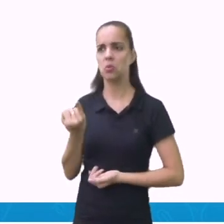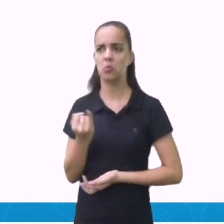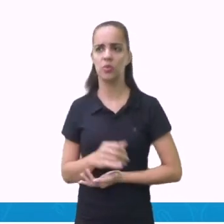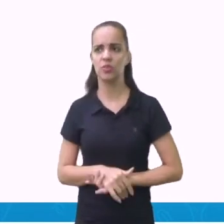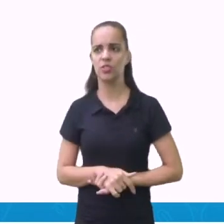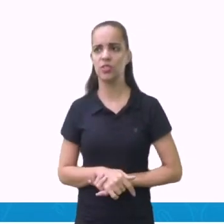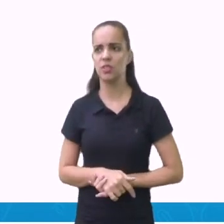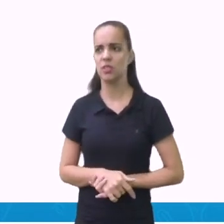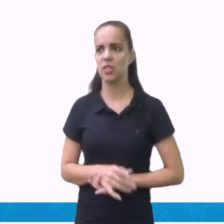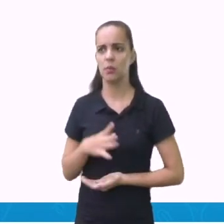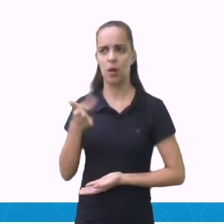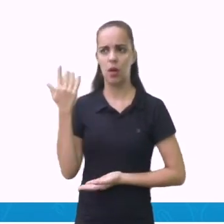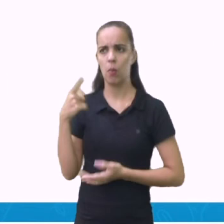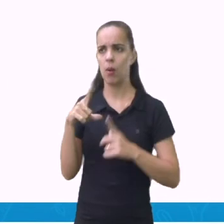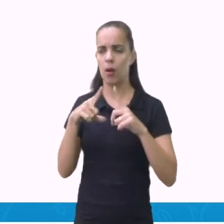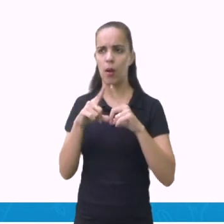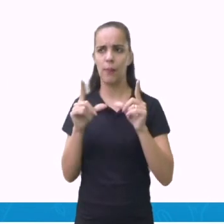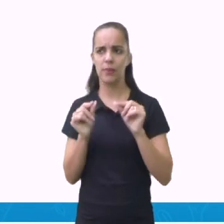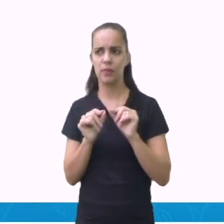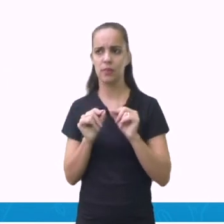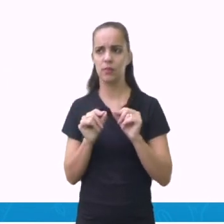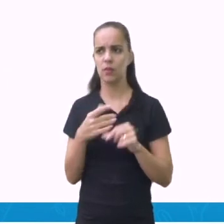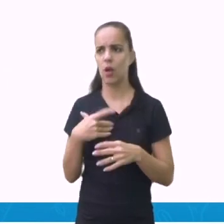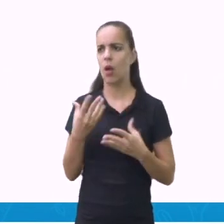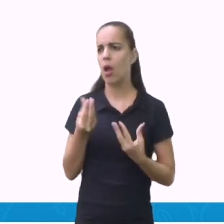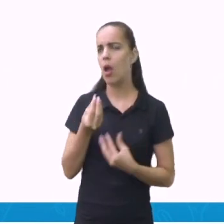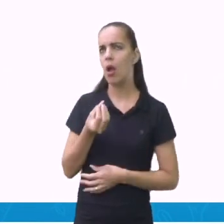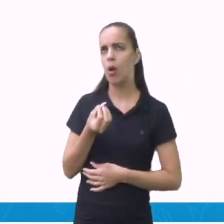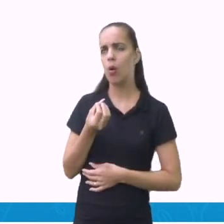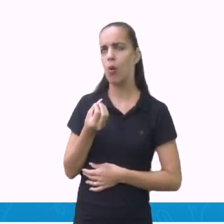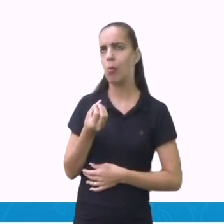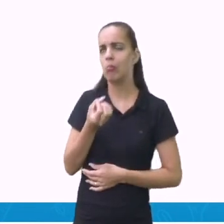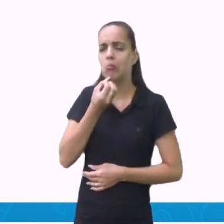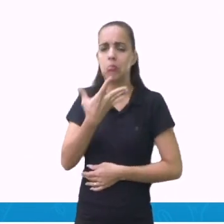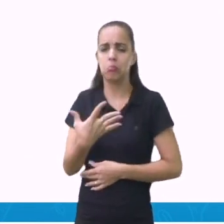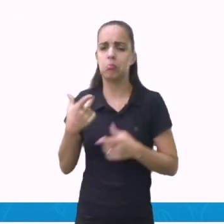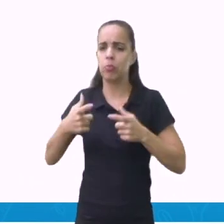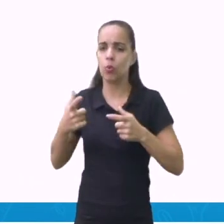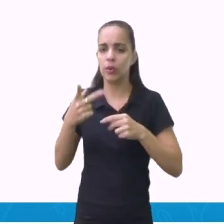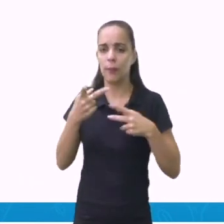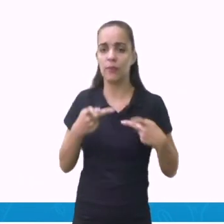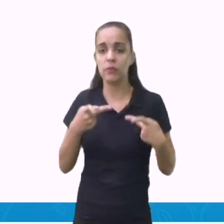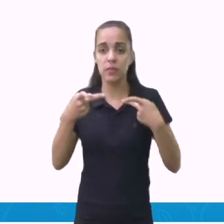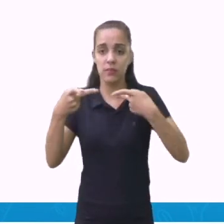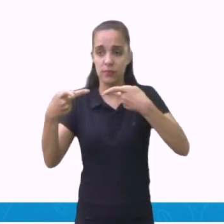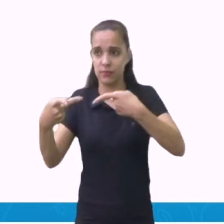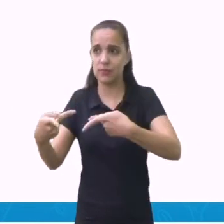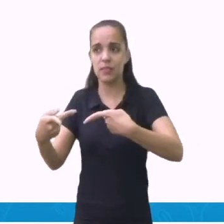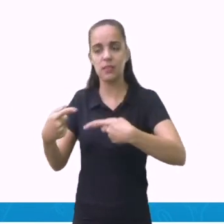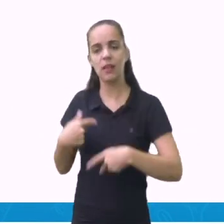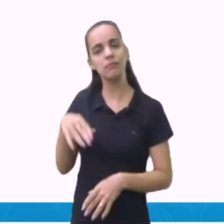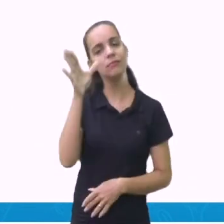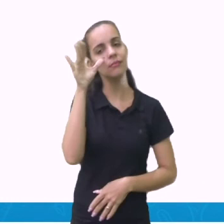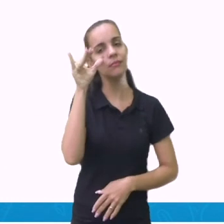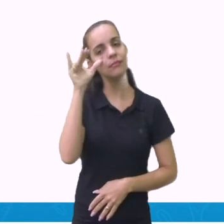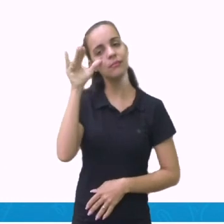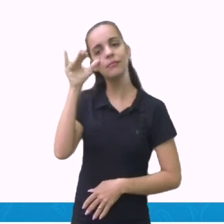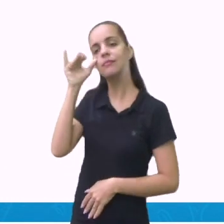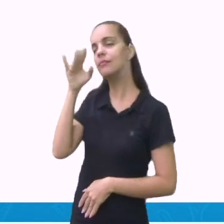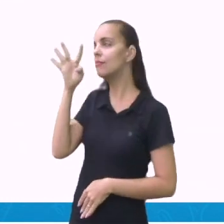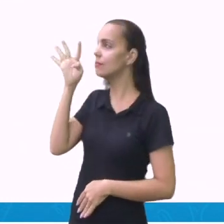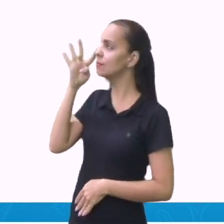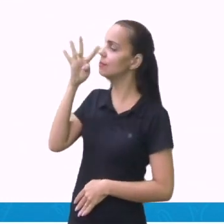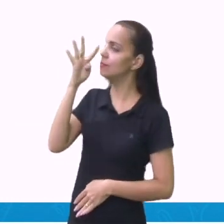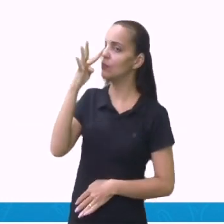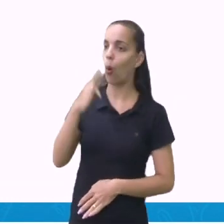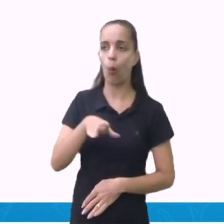né, como eu disse, Brasília é um excelente ponto turístico, porque lá você consegue conhecer várias